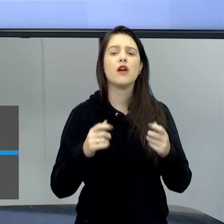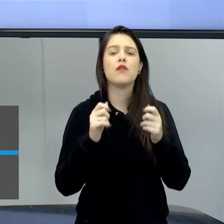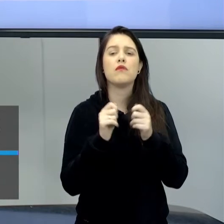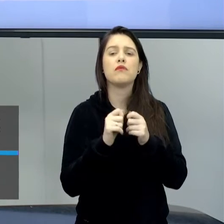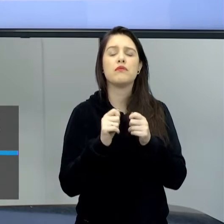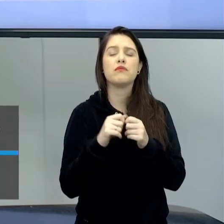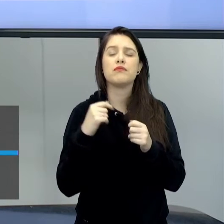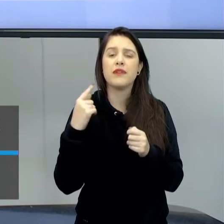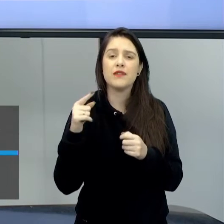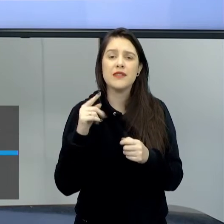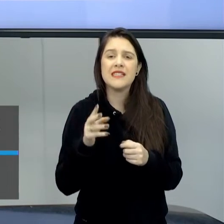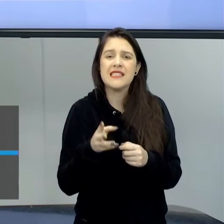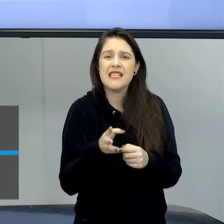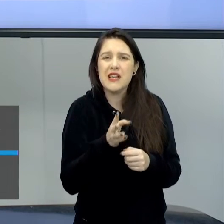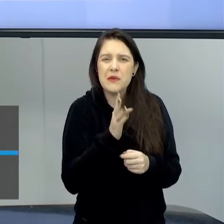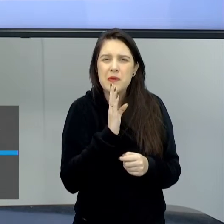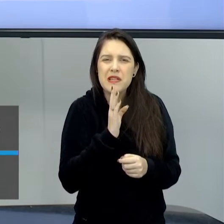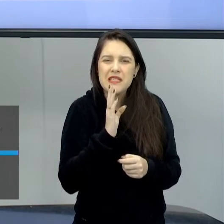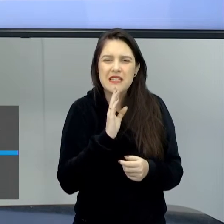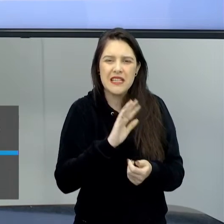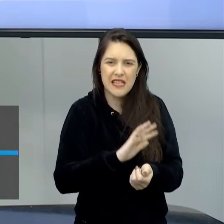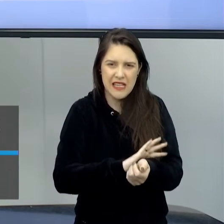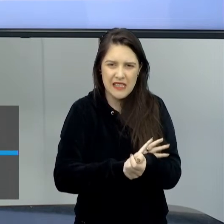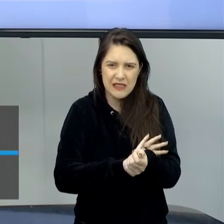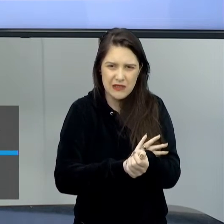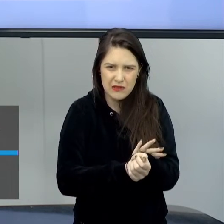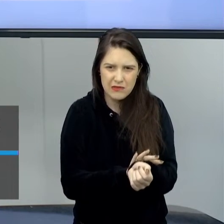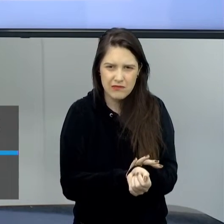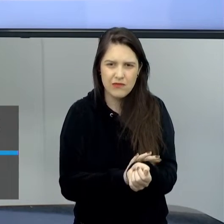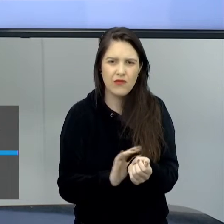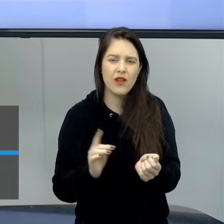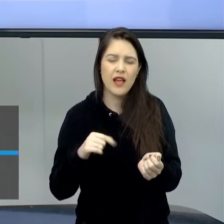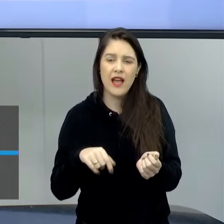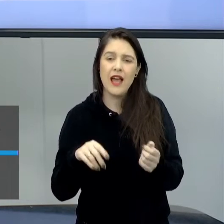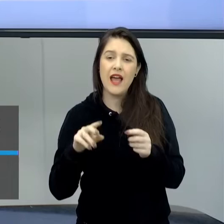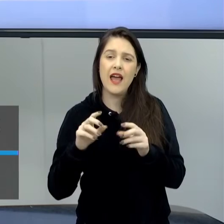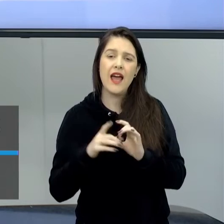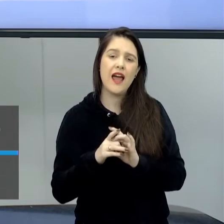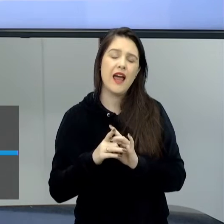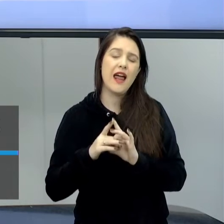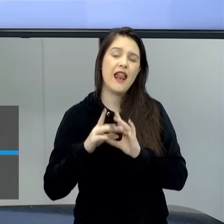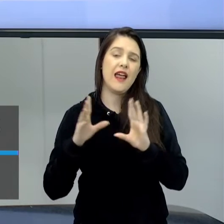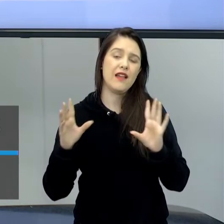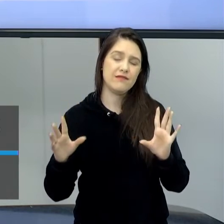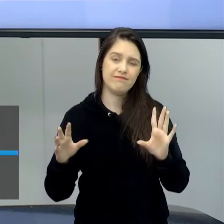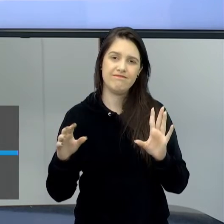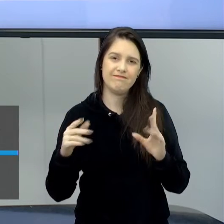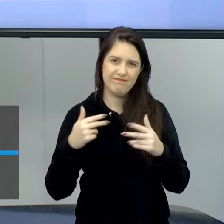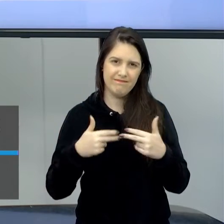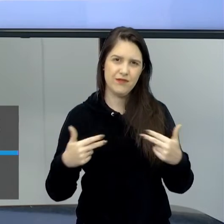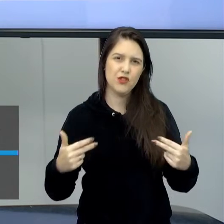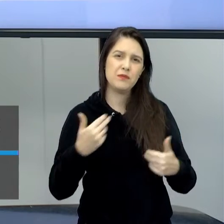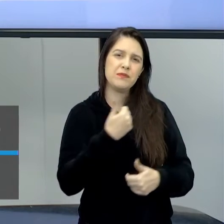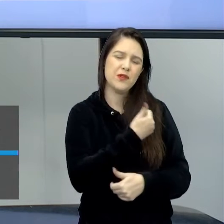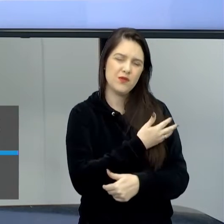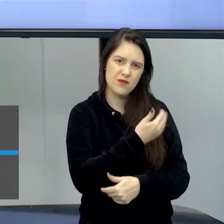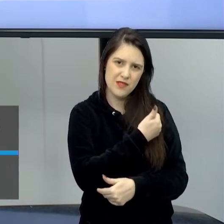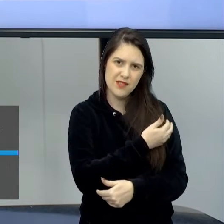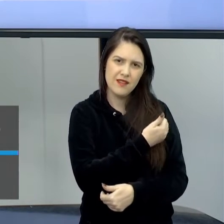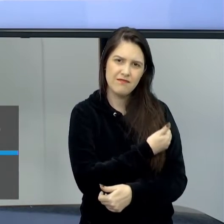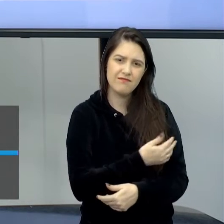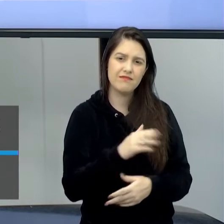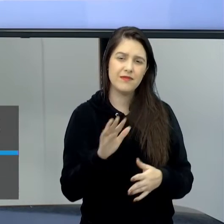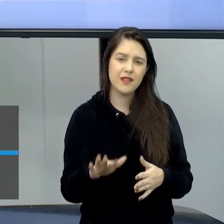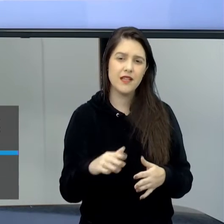ser reconhecido internacionalmente não o livrou aí dessa situação de preconceito. E